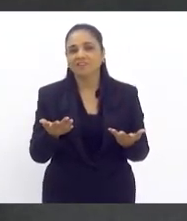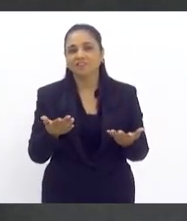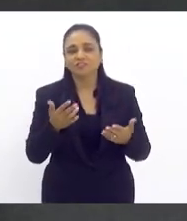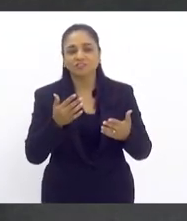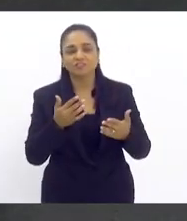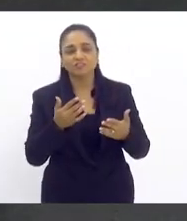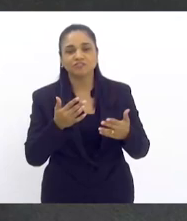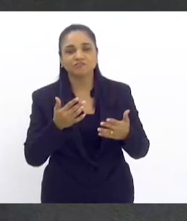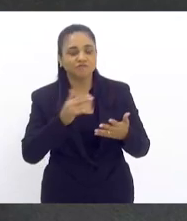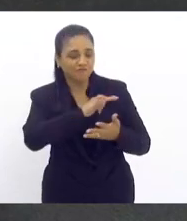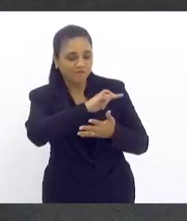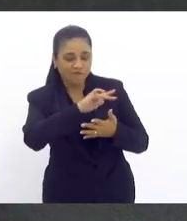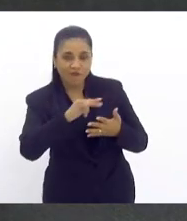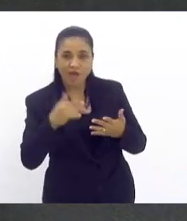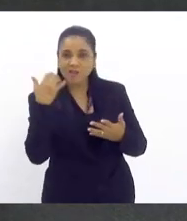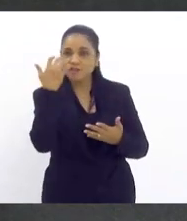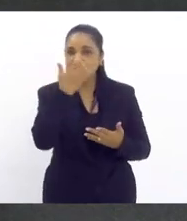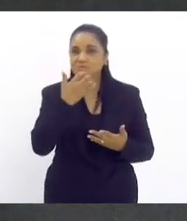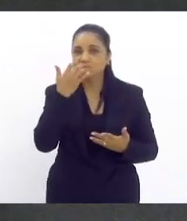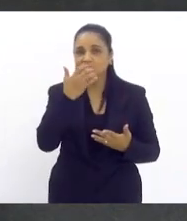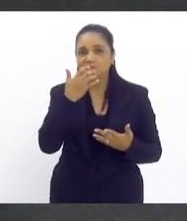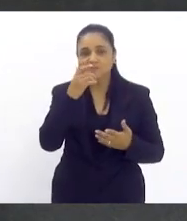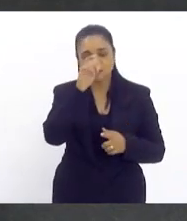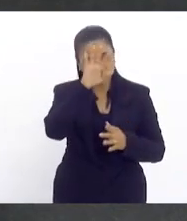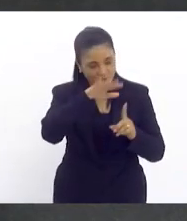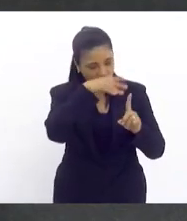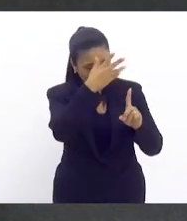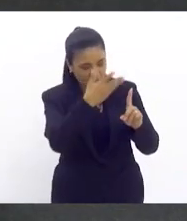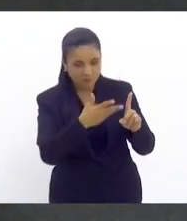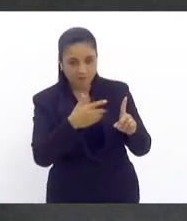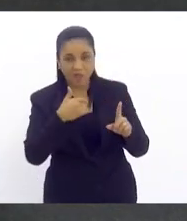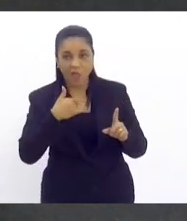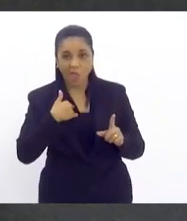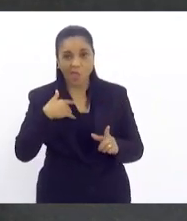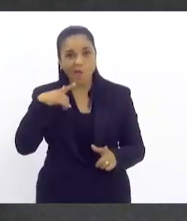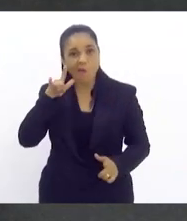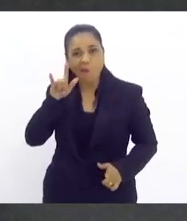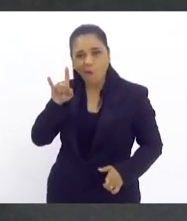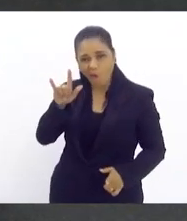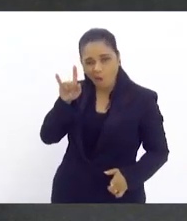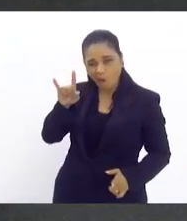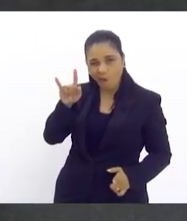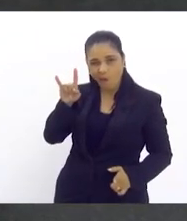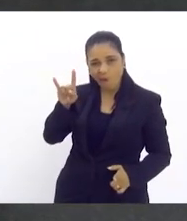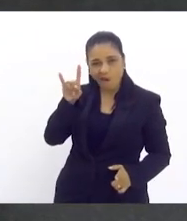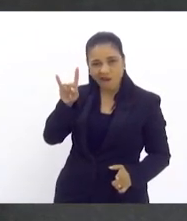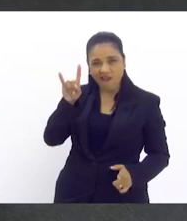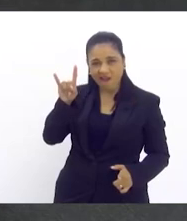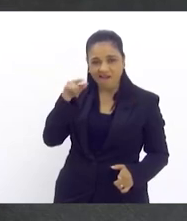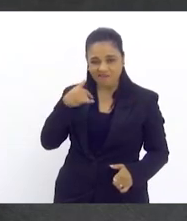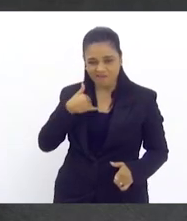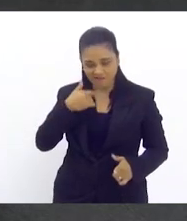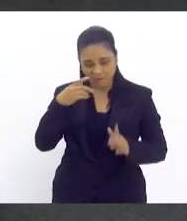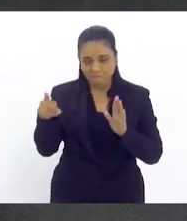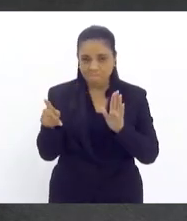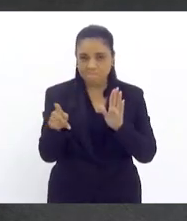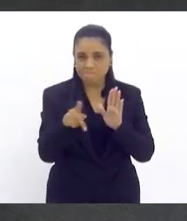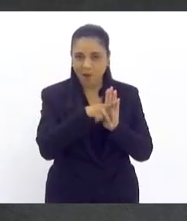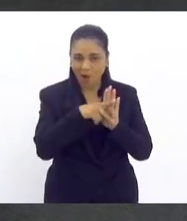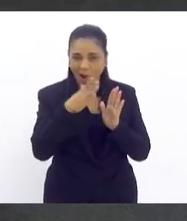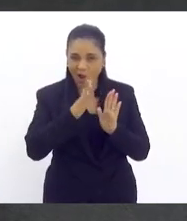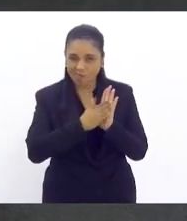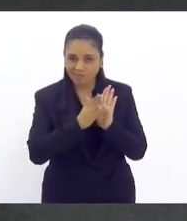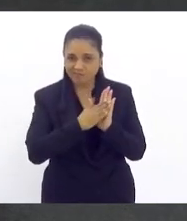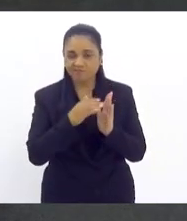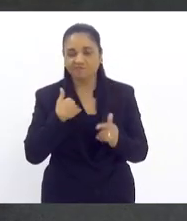gêneros musicais que ele quer homenagear. Eu, como um eco-roqueiro de carteirinha, fico